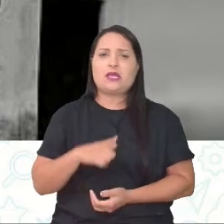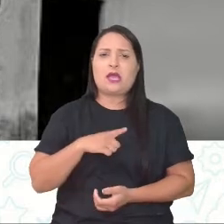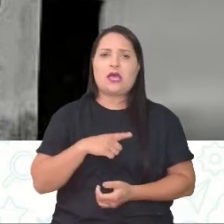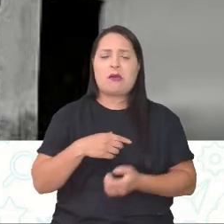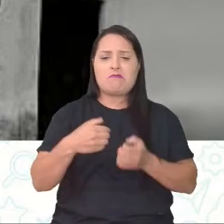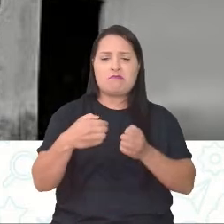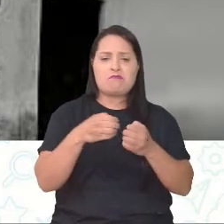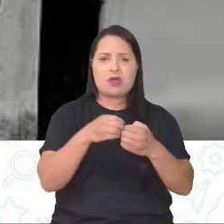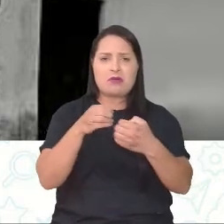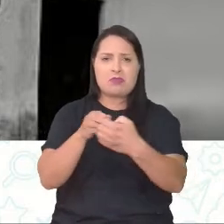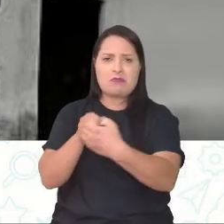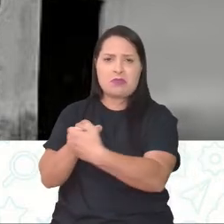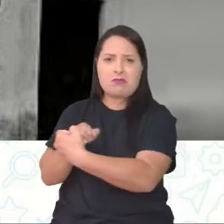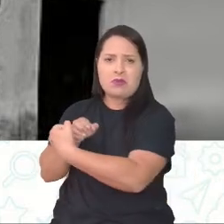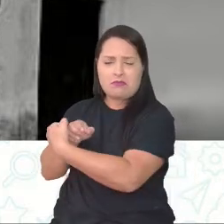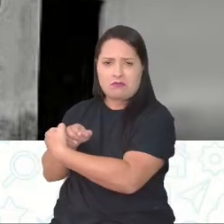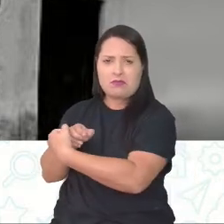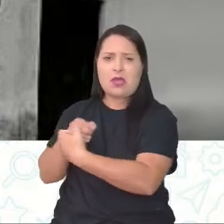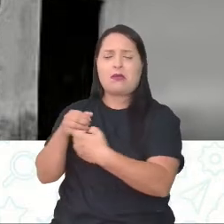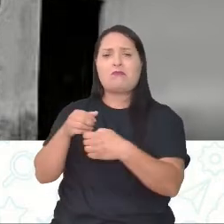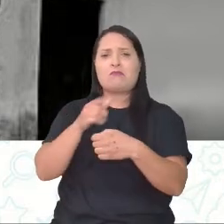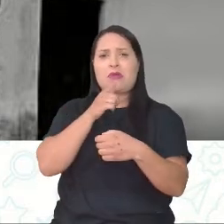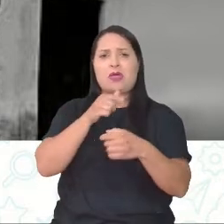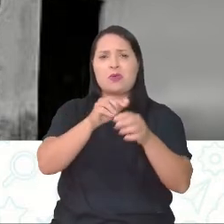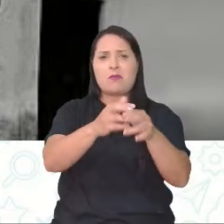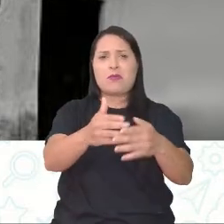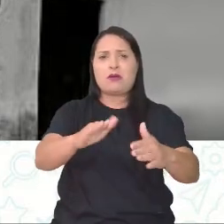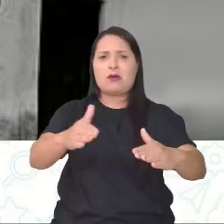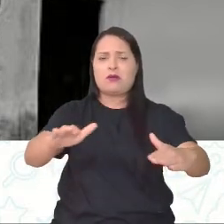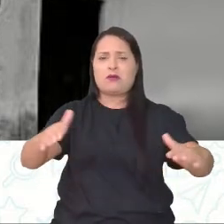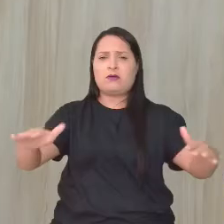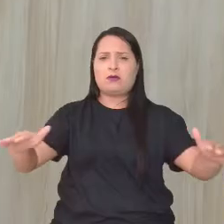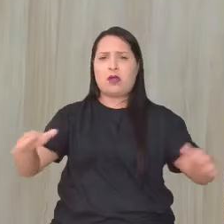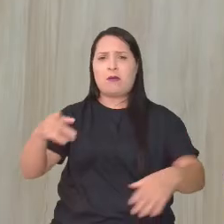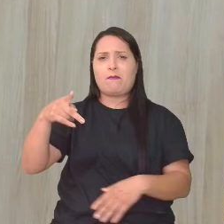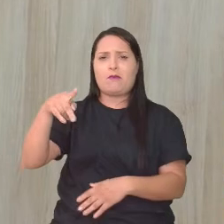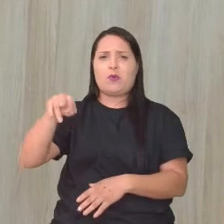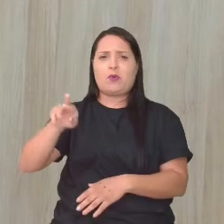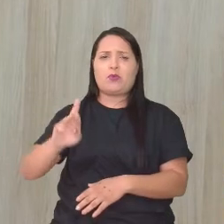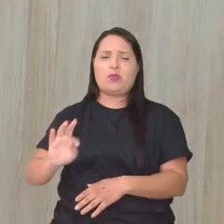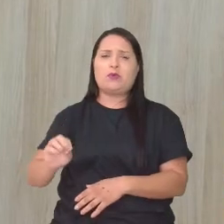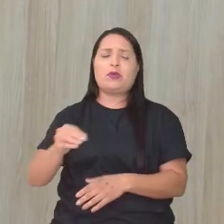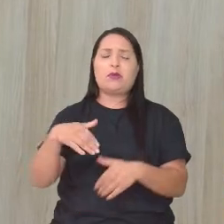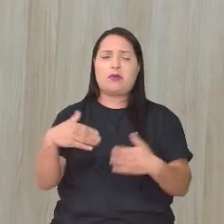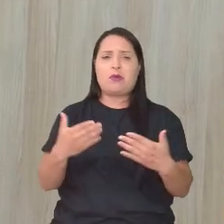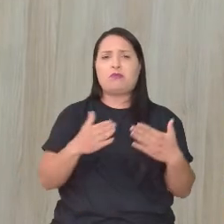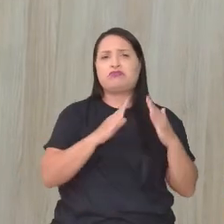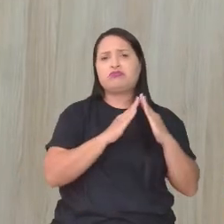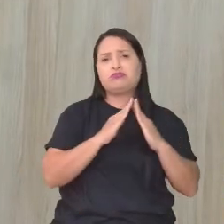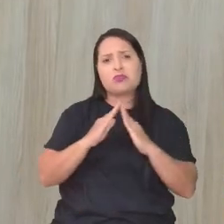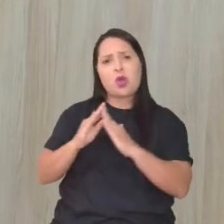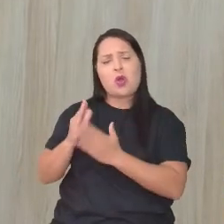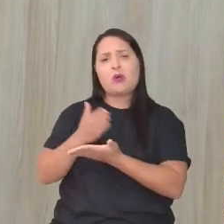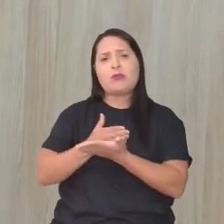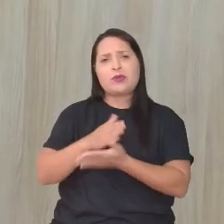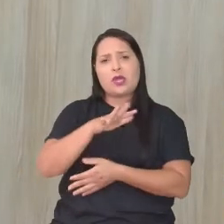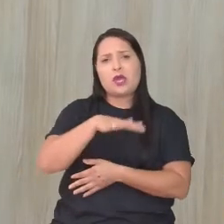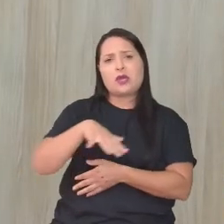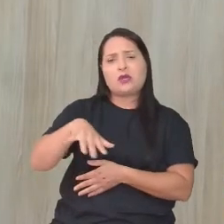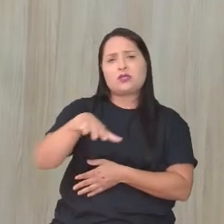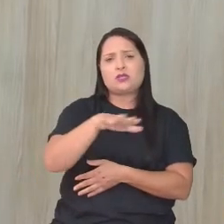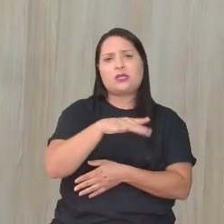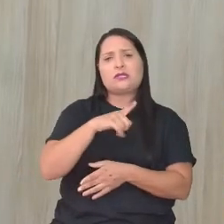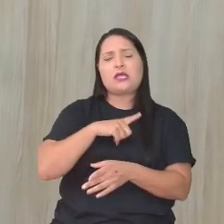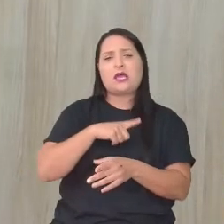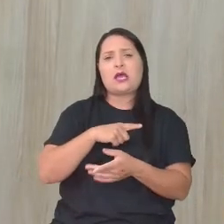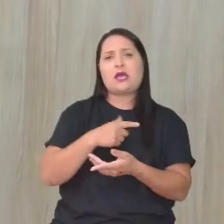áreas marítimas, né, do porto. Então, toda a vila começou ali naquela região que hoje a gente conhece de